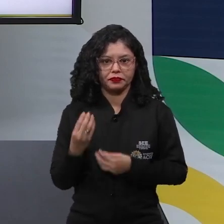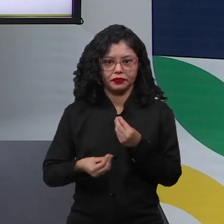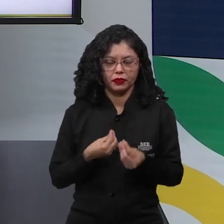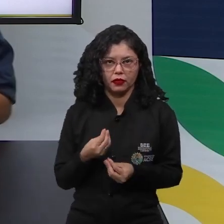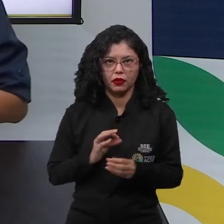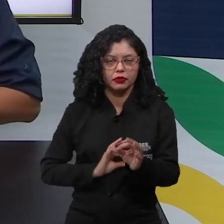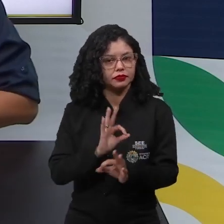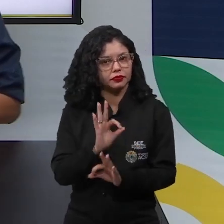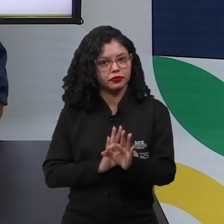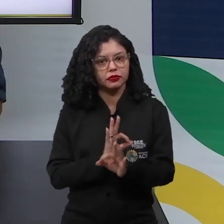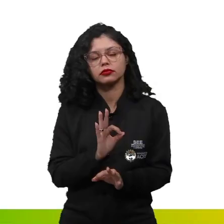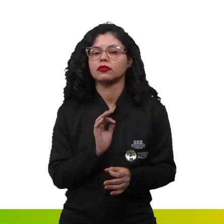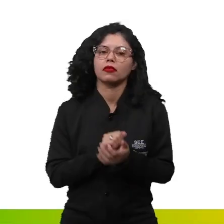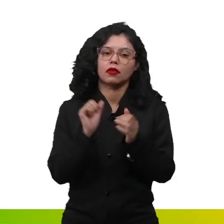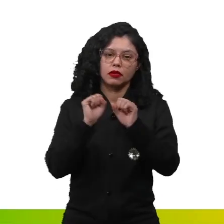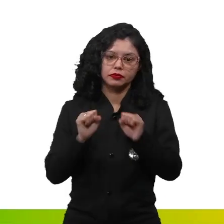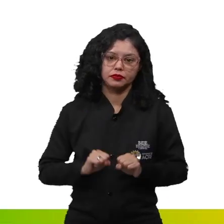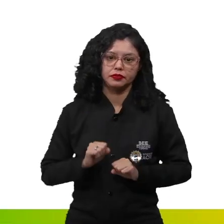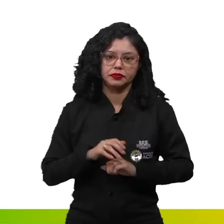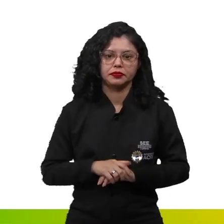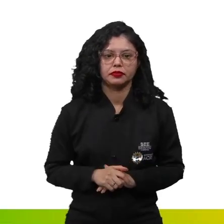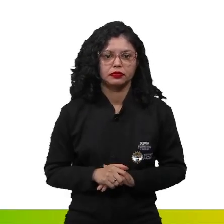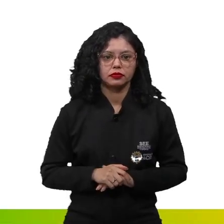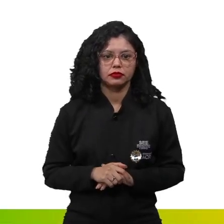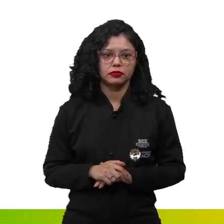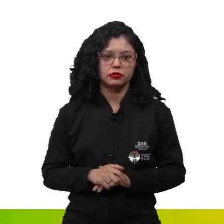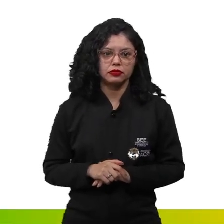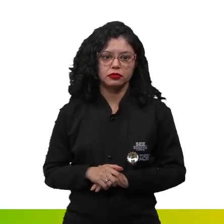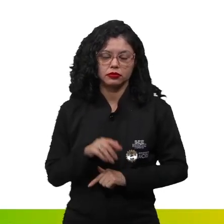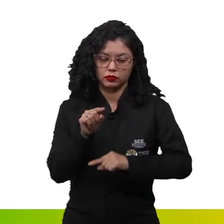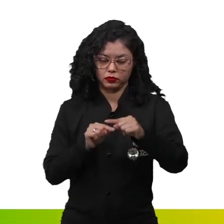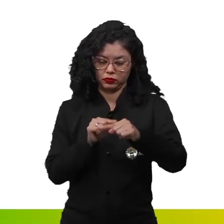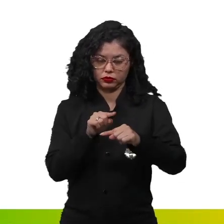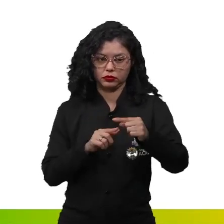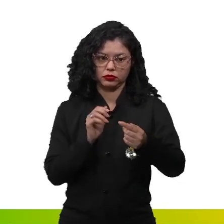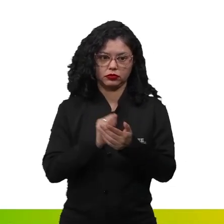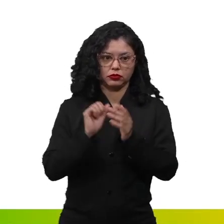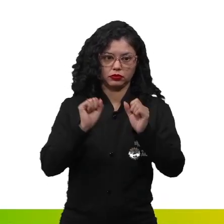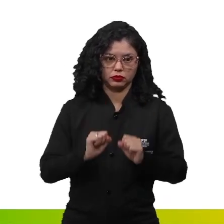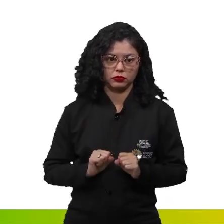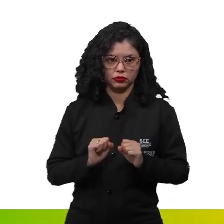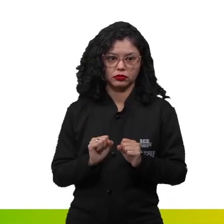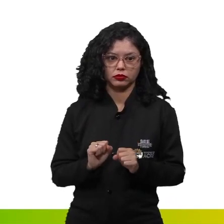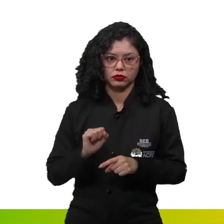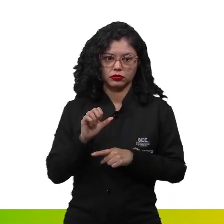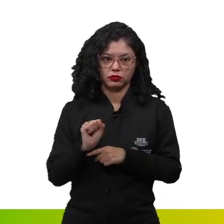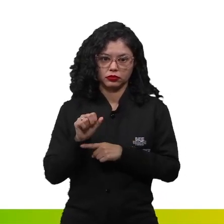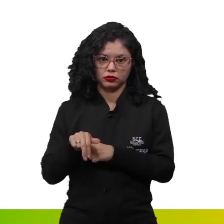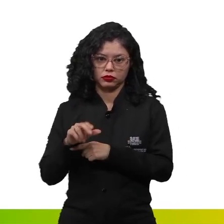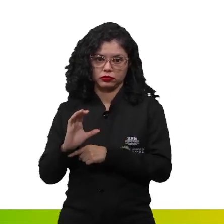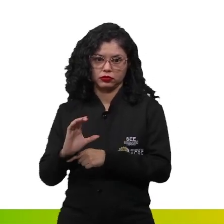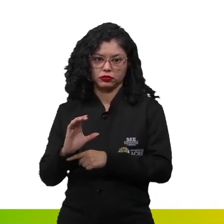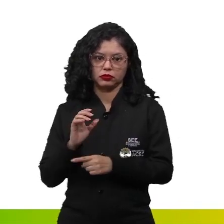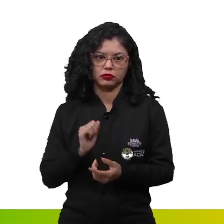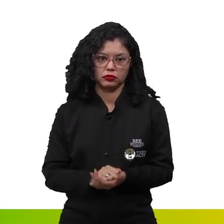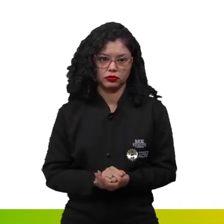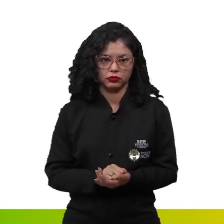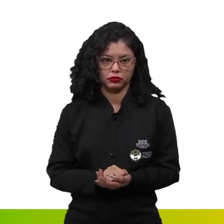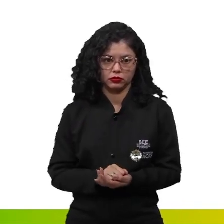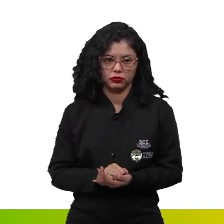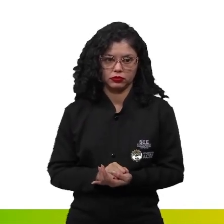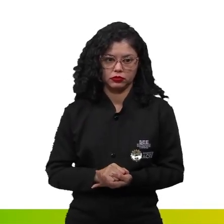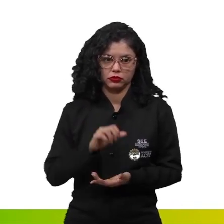feita a organização do sistema nervoso? Ele é dividido em duas partes. Temos o sistema nervoso central e temos o sistema